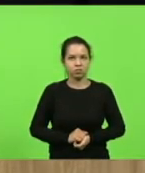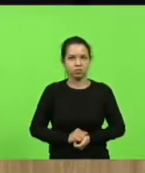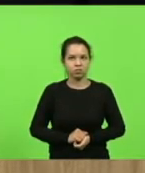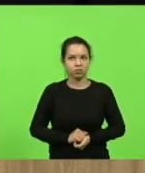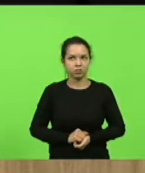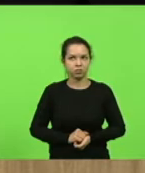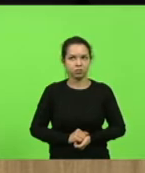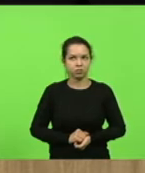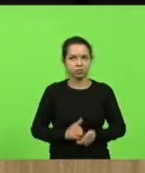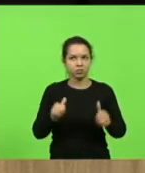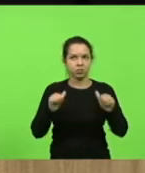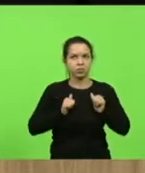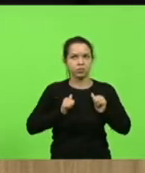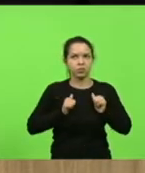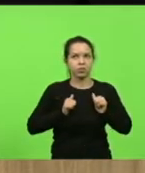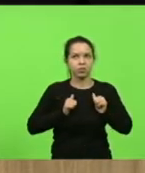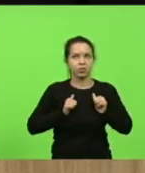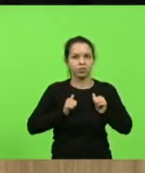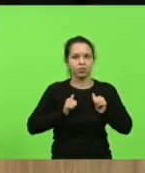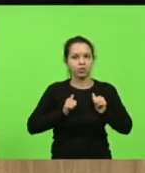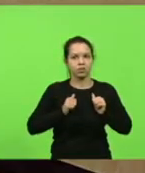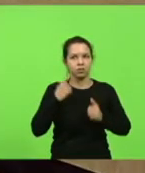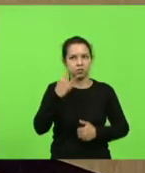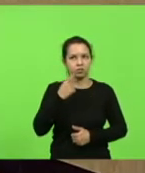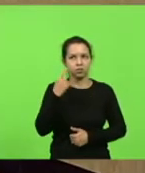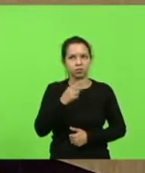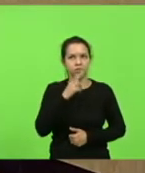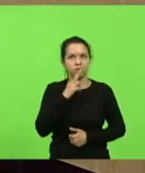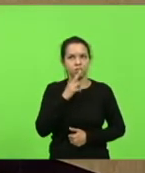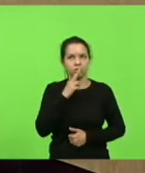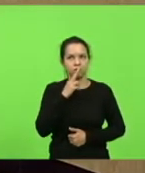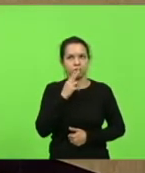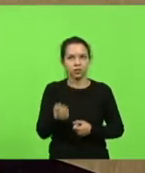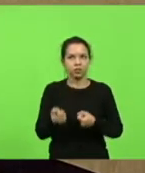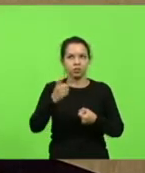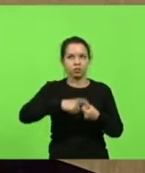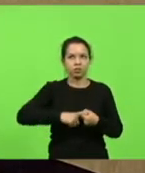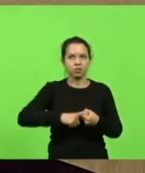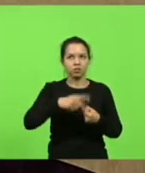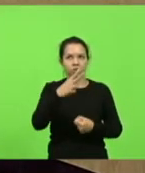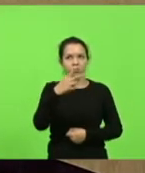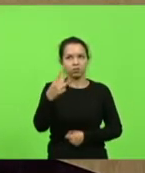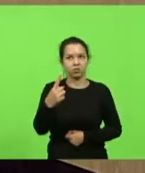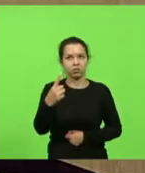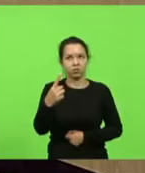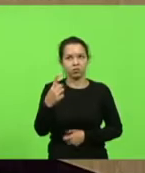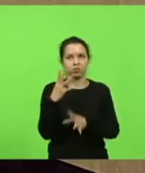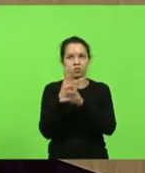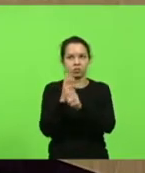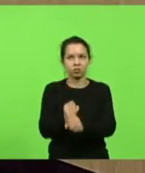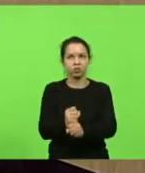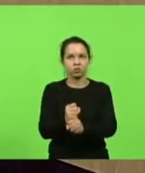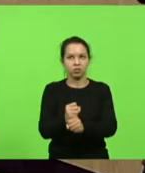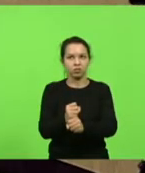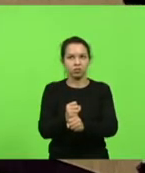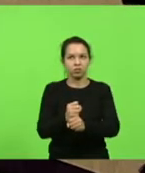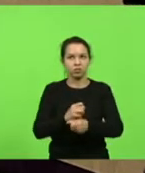Com a abstenção do deputado Rodrigo Minotto, nós voltamos a ter quórum. Aí nós temos 21. Qual é o resultado?